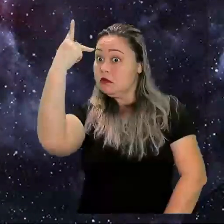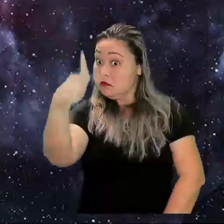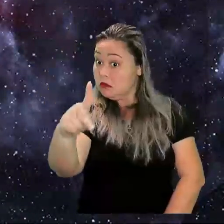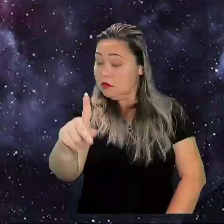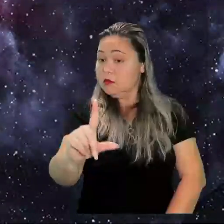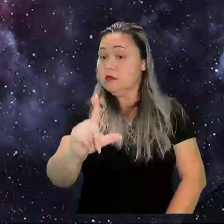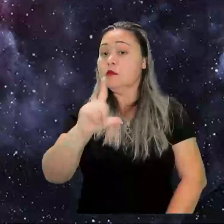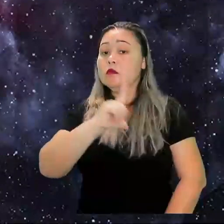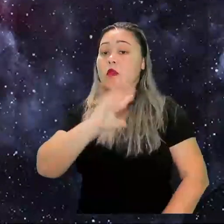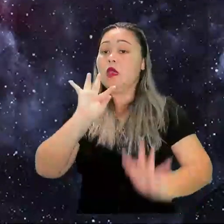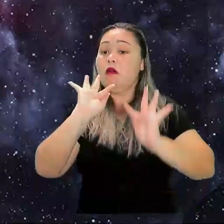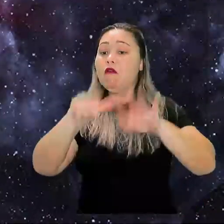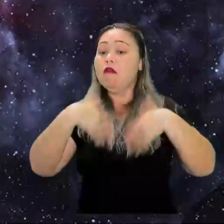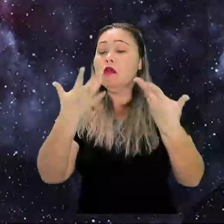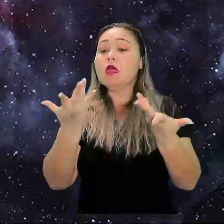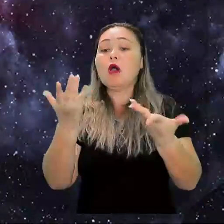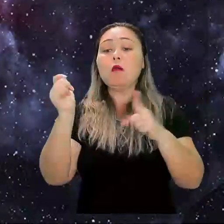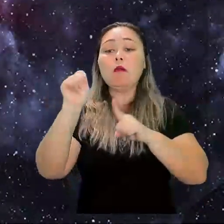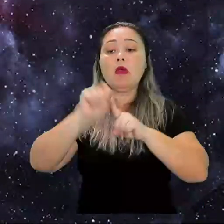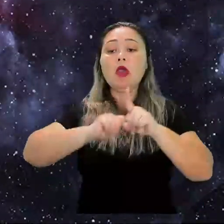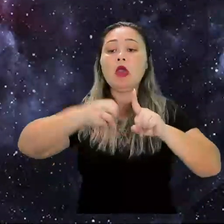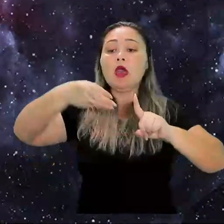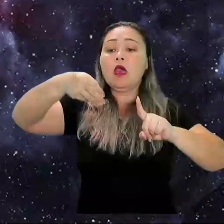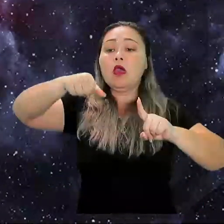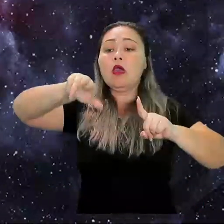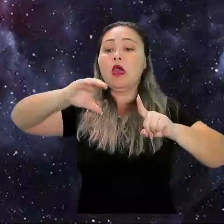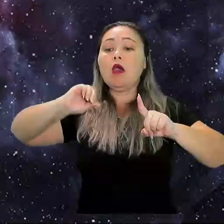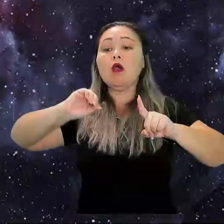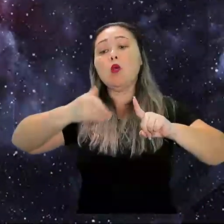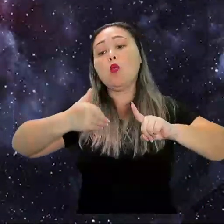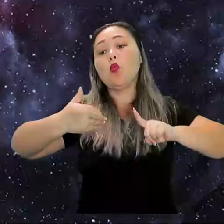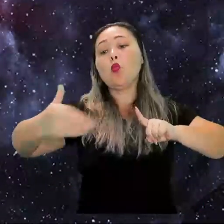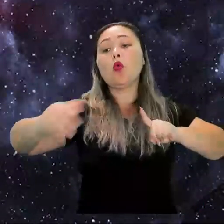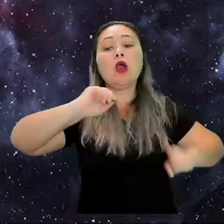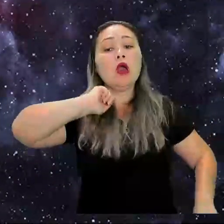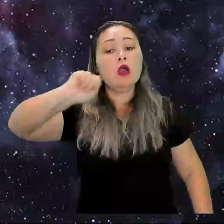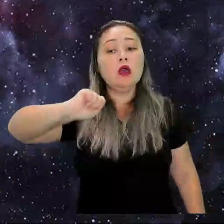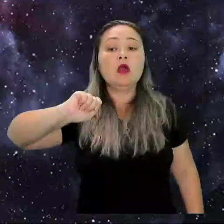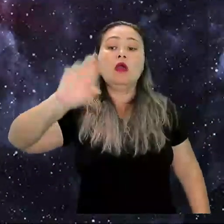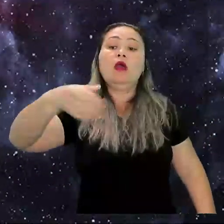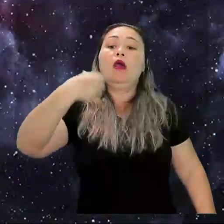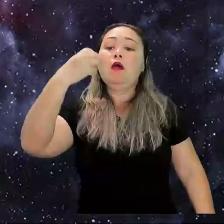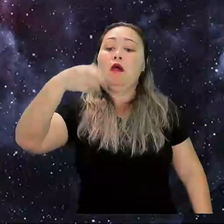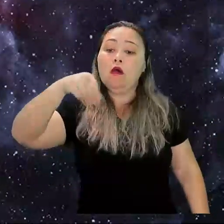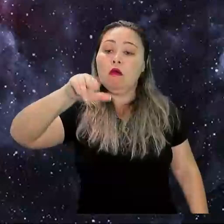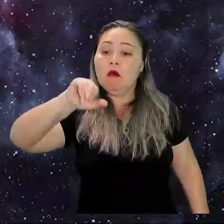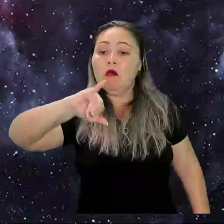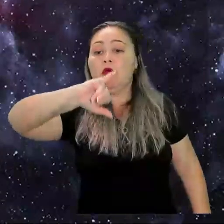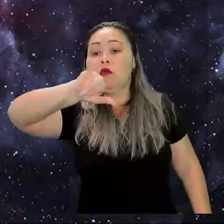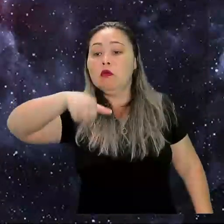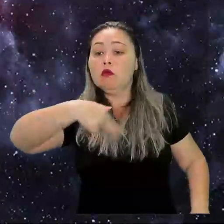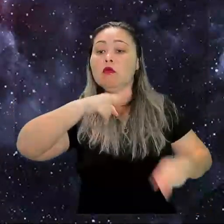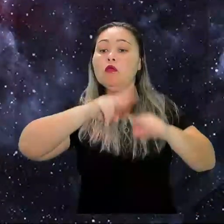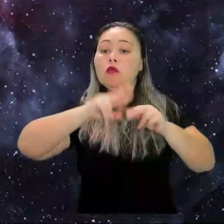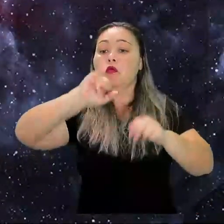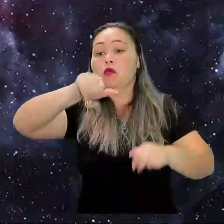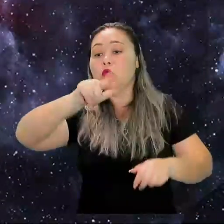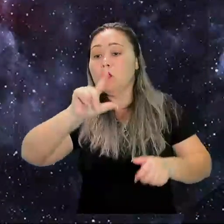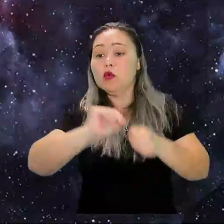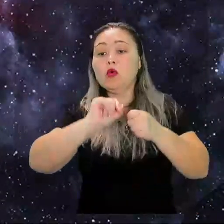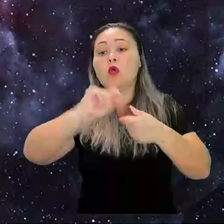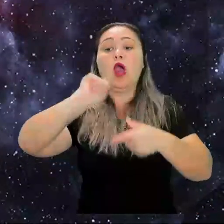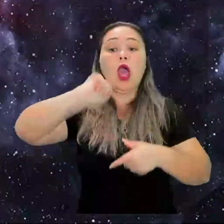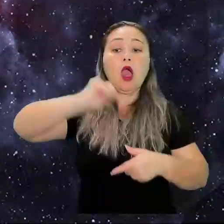nós estamos fechando o mês de março, né, começando abril. Vocês vão ter abril, maio, junho,